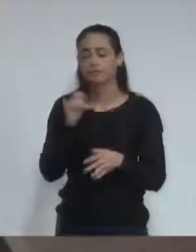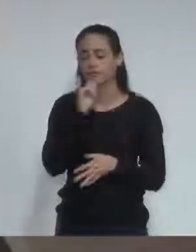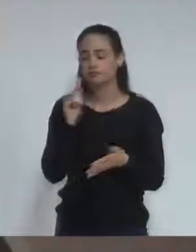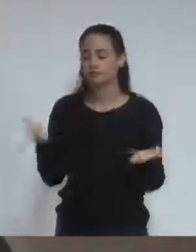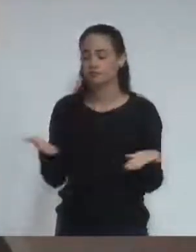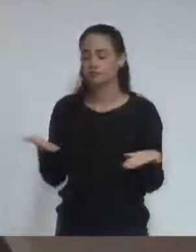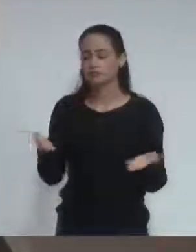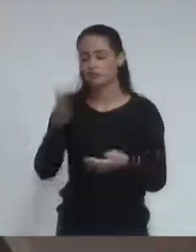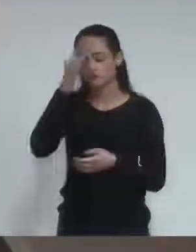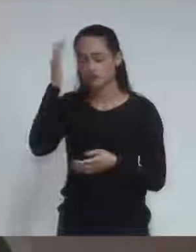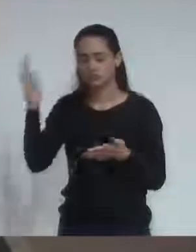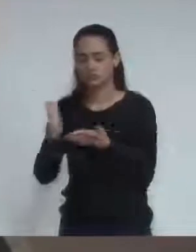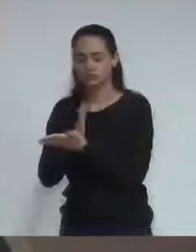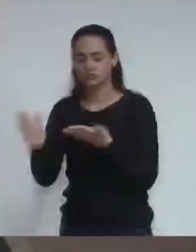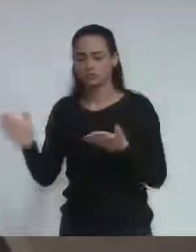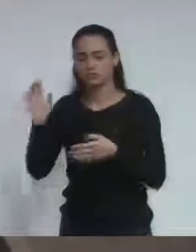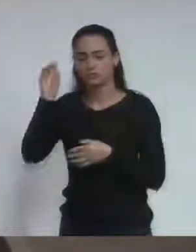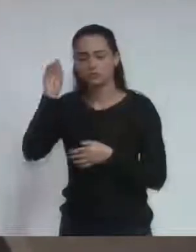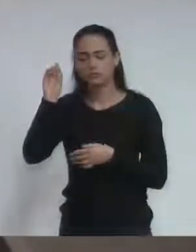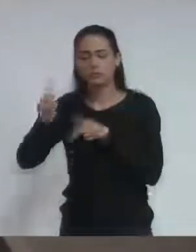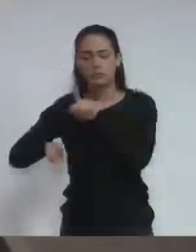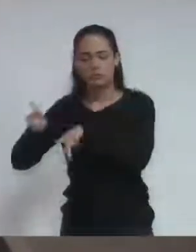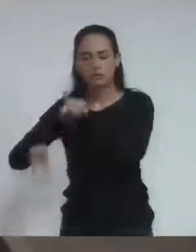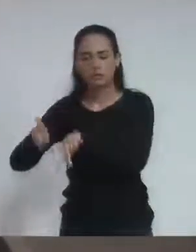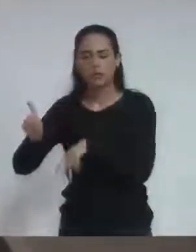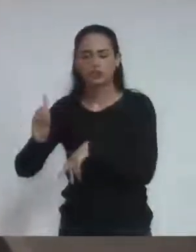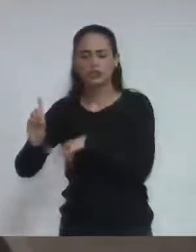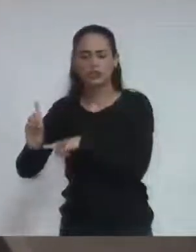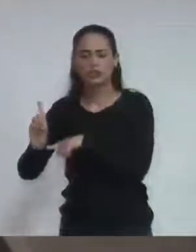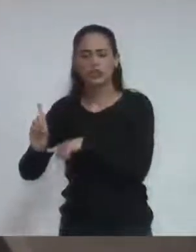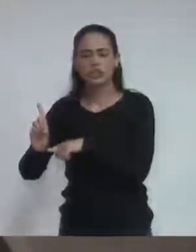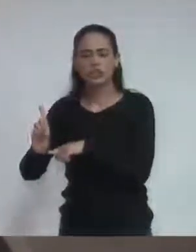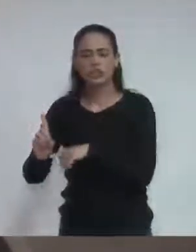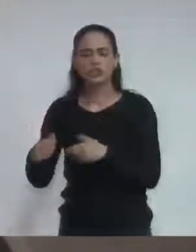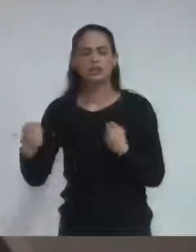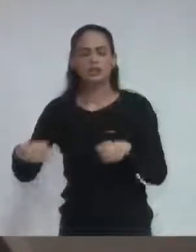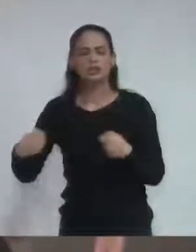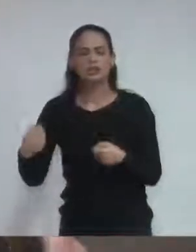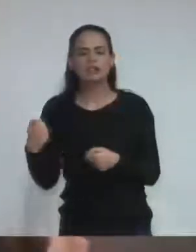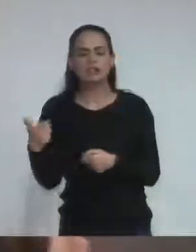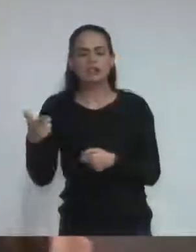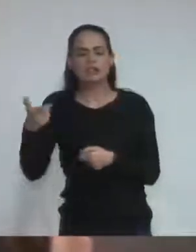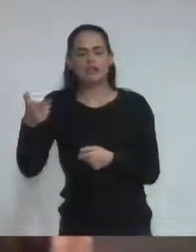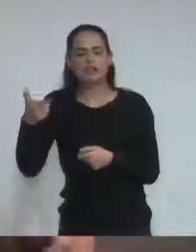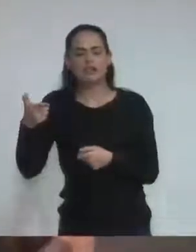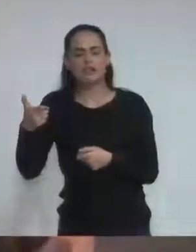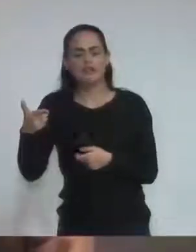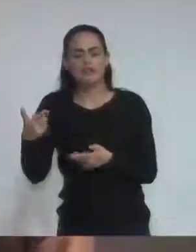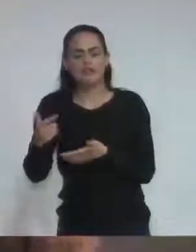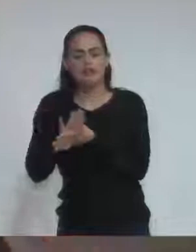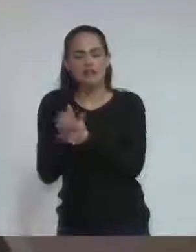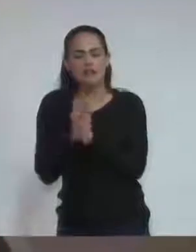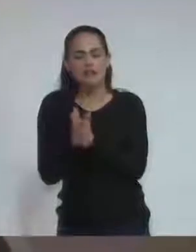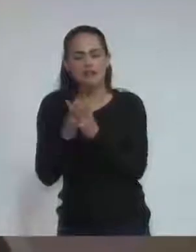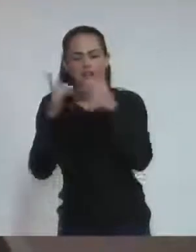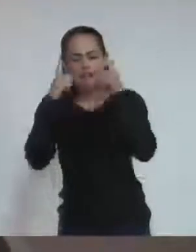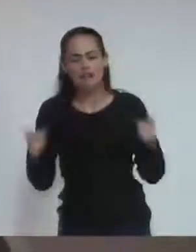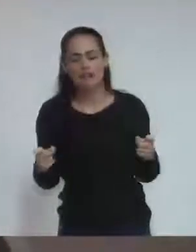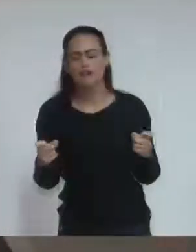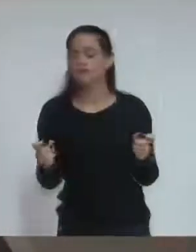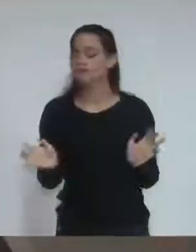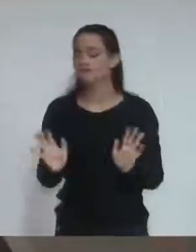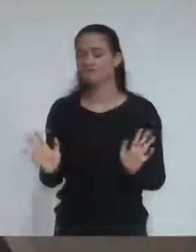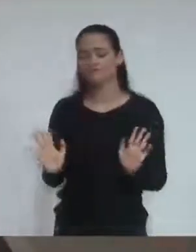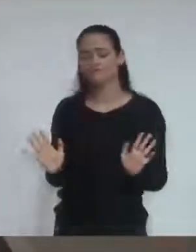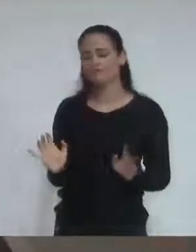pregar que tudo tem que ser resolvido à força, na bala, né? Isso também é muito ruim.